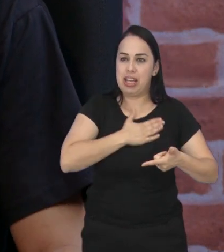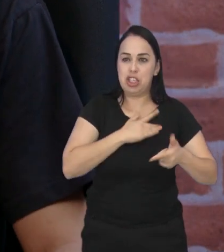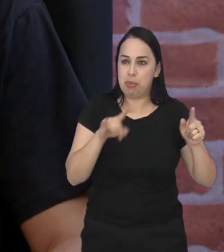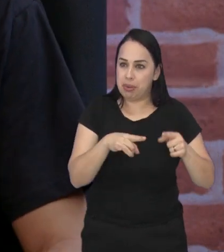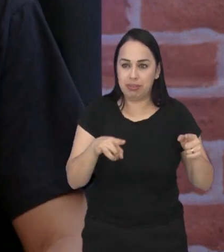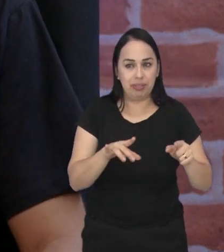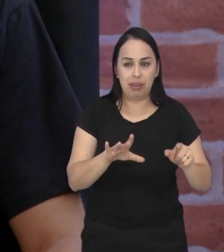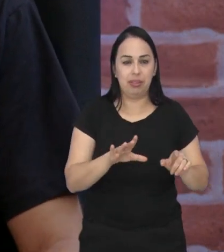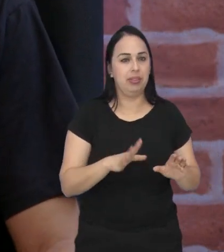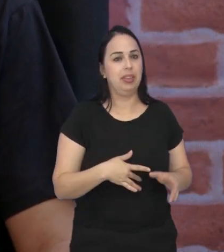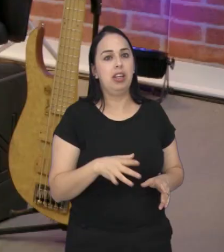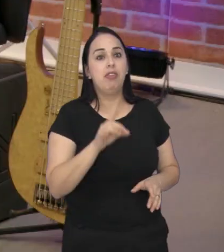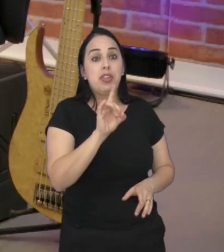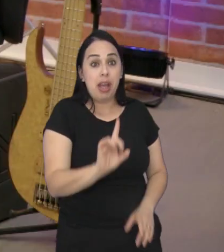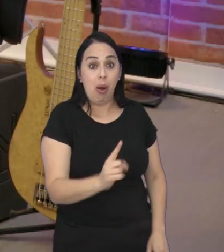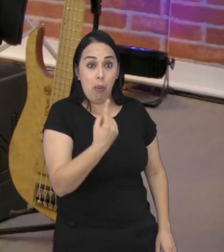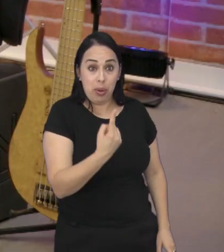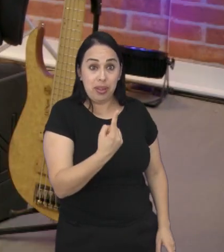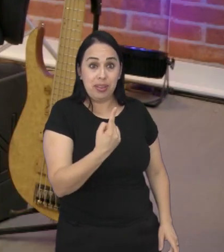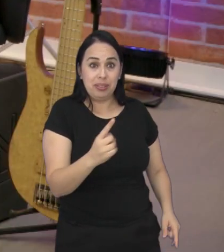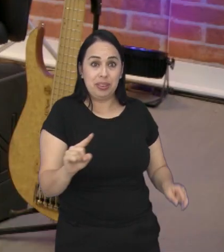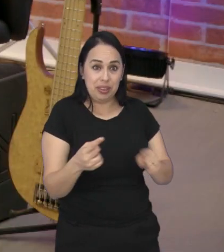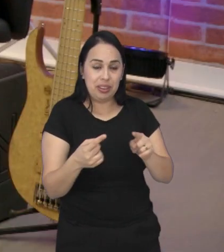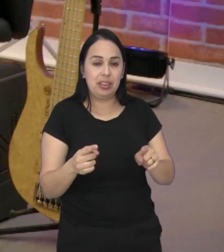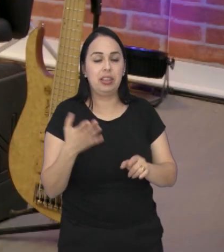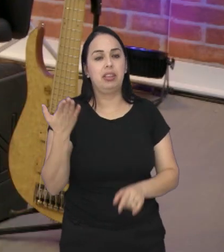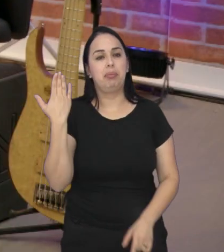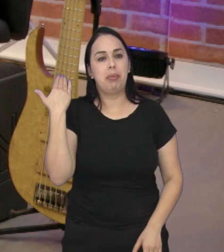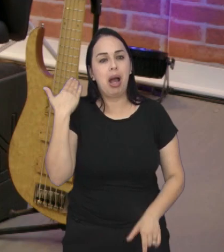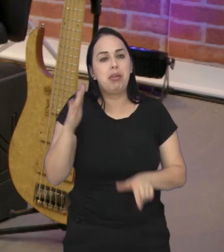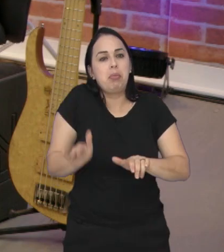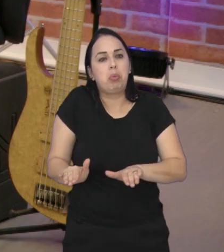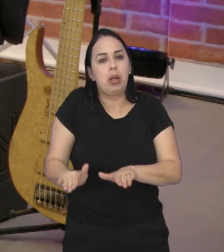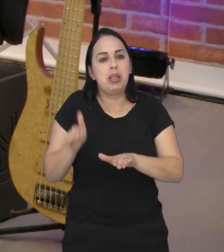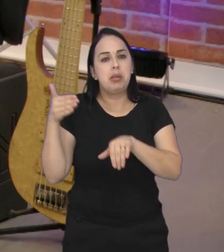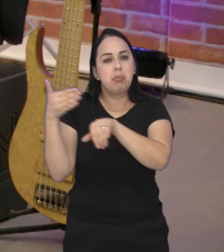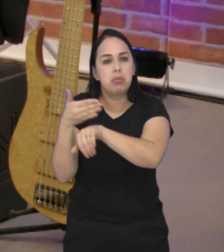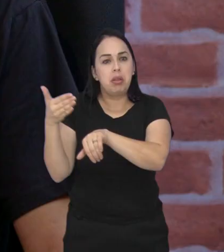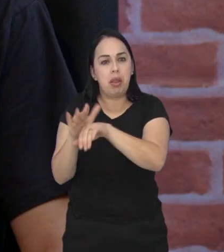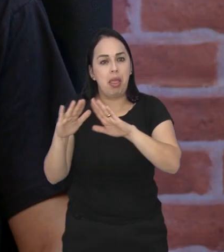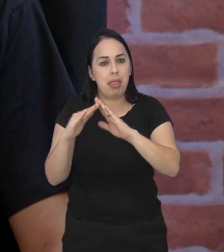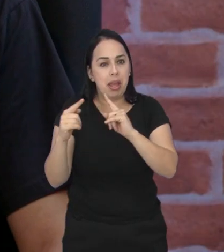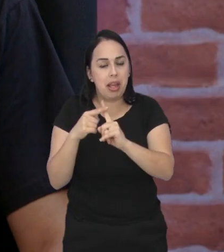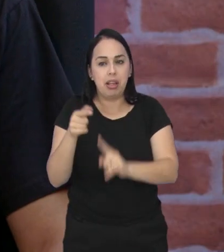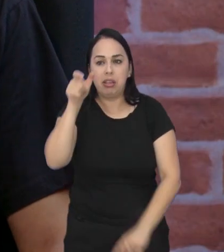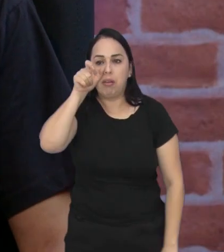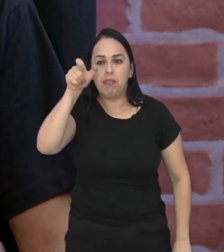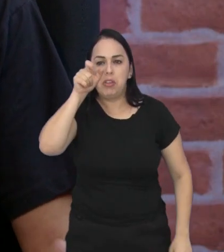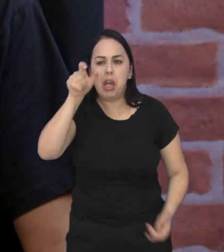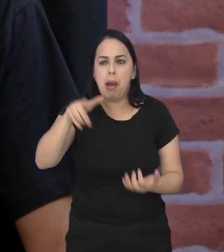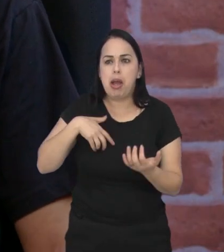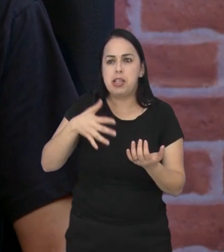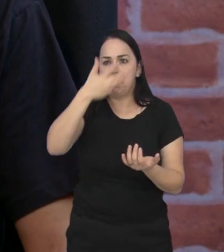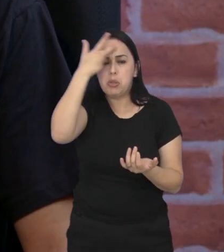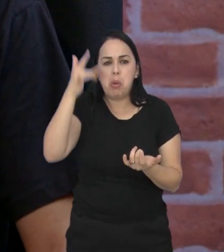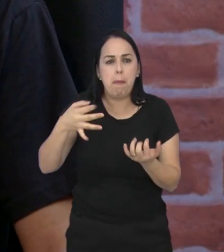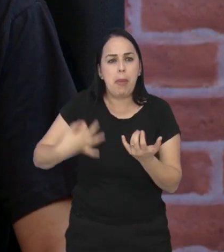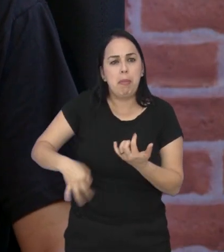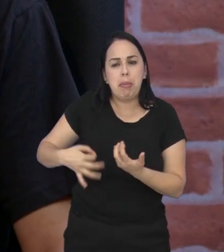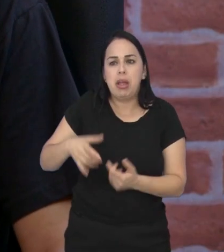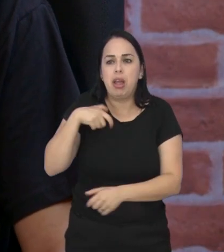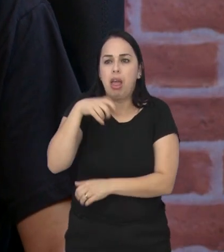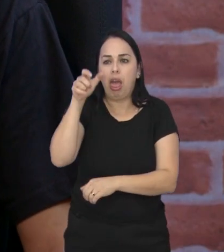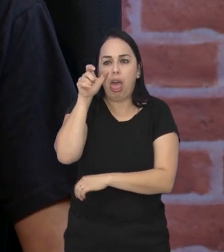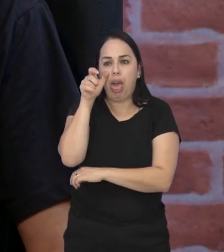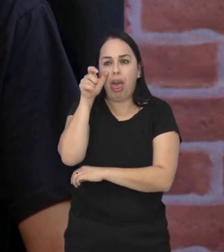Ninguém. A música na sua família começou em você? Começou em mim. A gente, de muito pequeno, né, sempre indo na igreja, e aí eu via aquele pessoal tocando